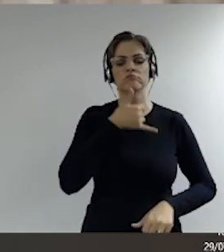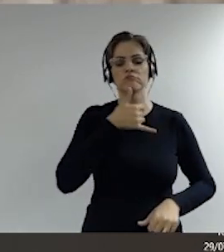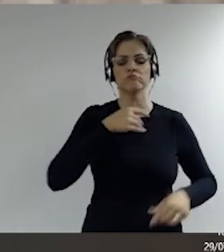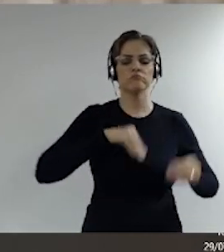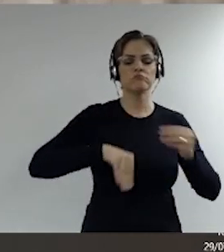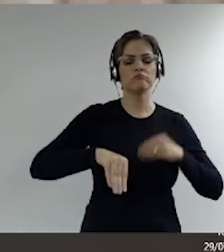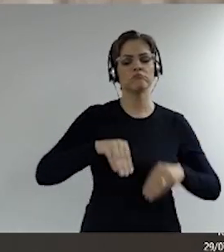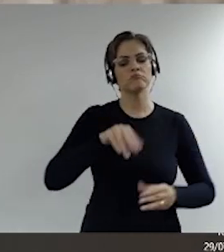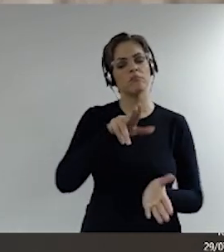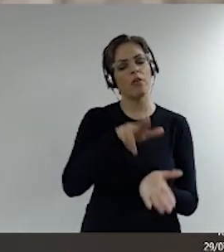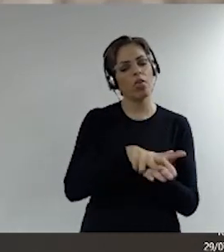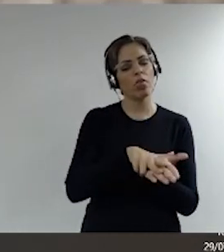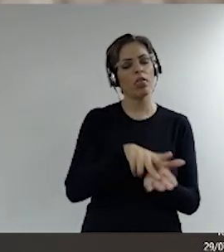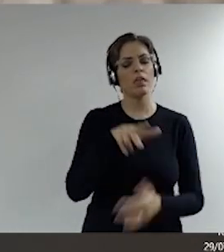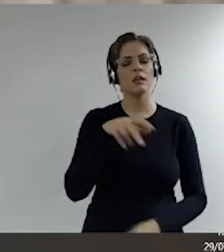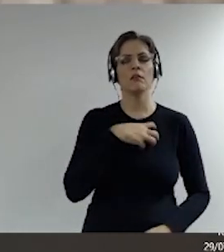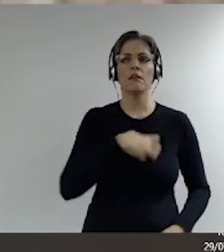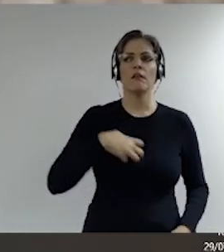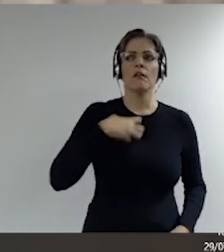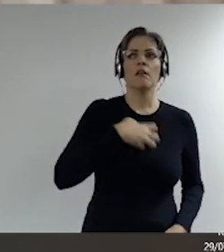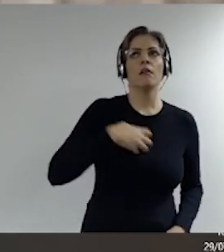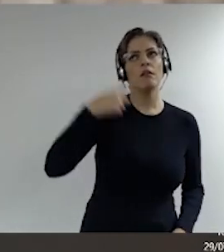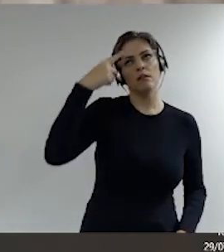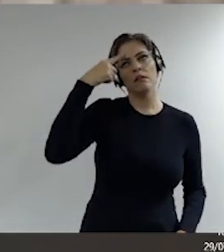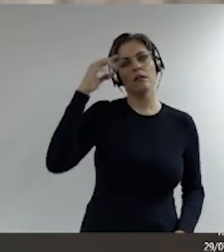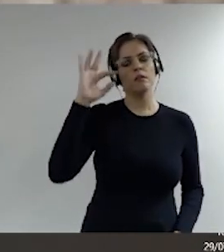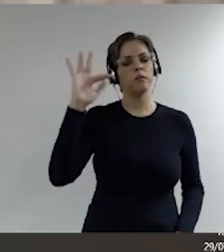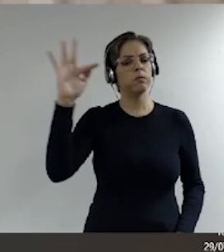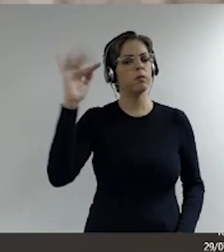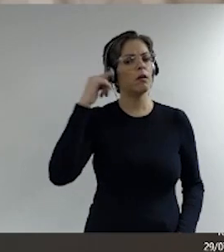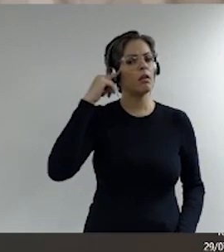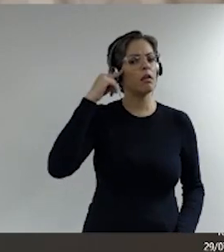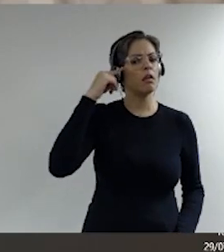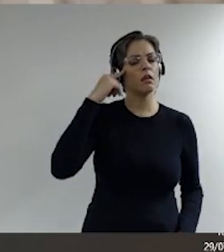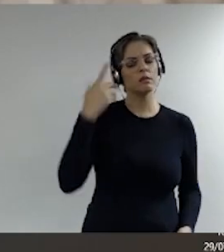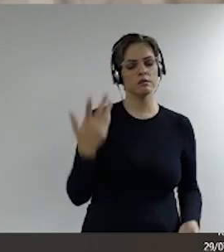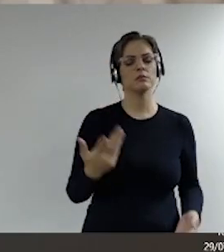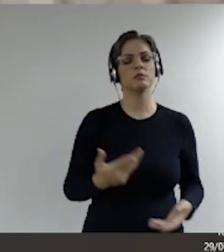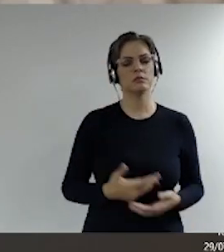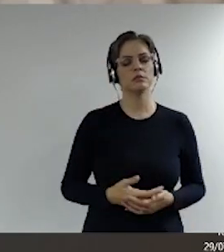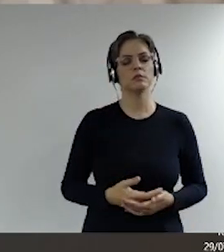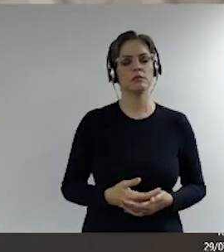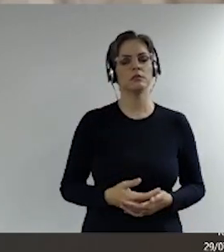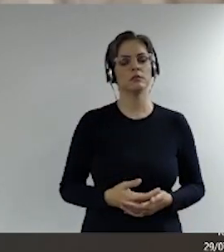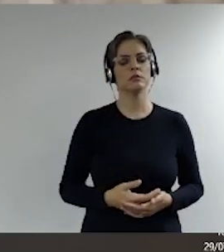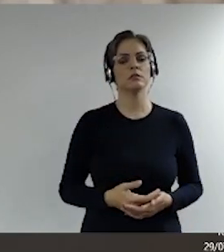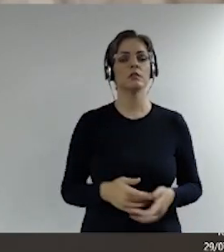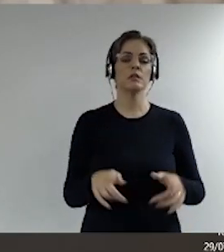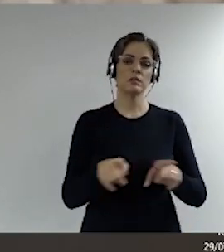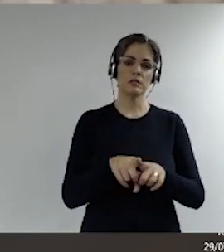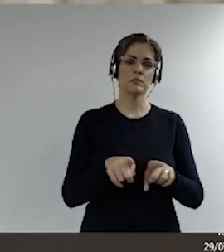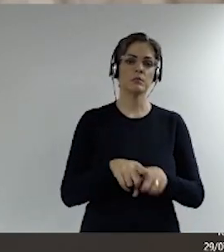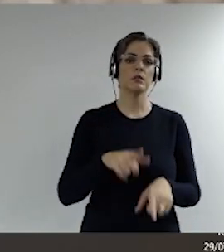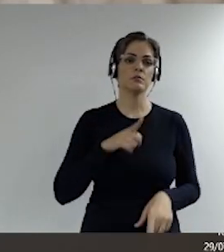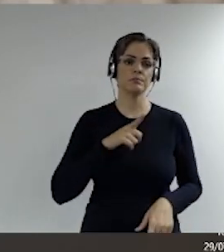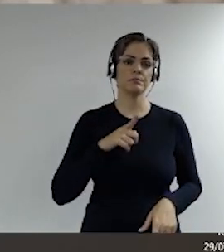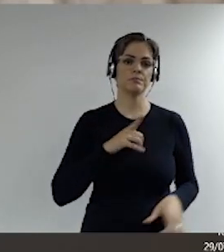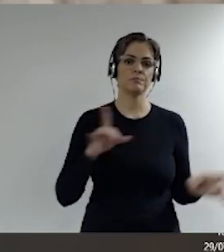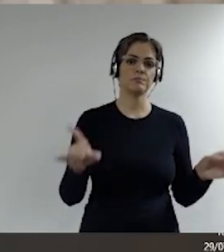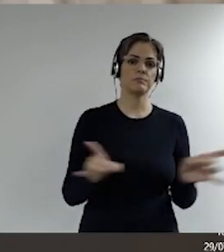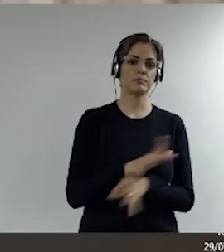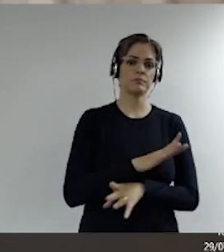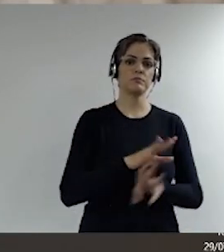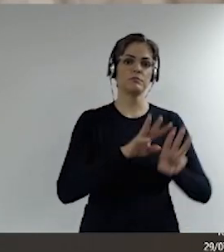adoentadas, acamadas, inseguras com relação ao futuro. Nós também colocamos à disposição da advocacia, e é uma plataforma